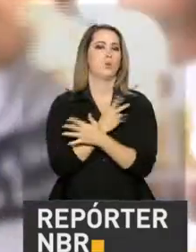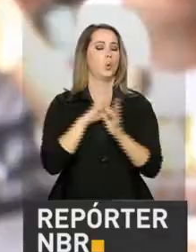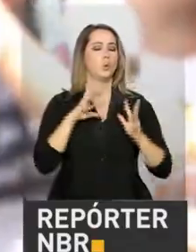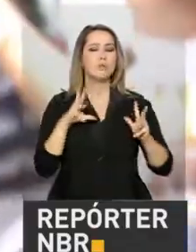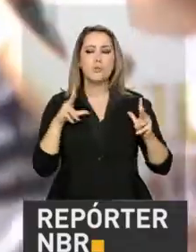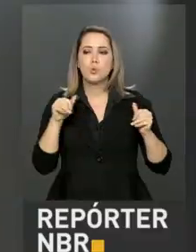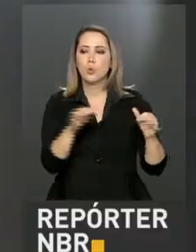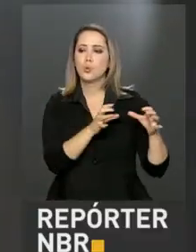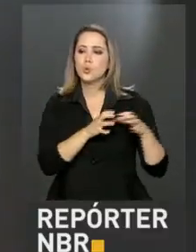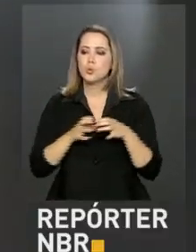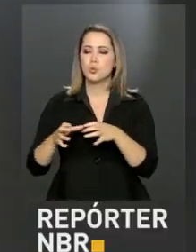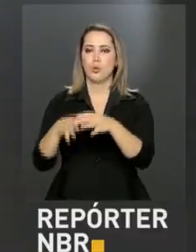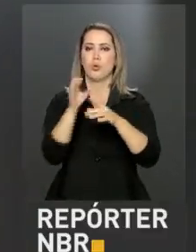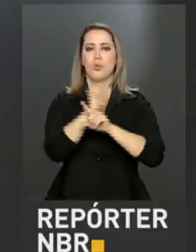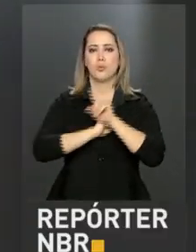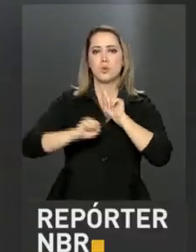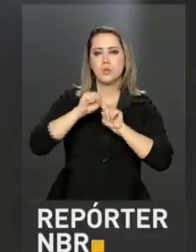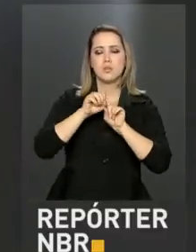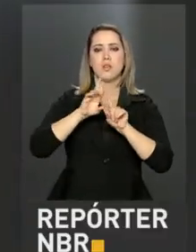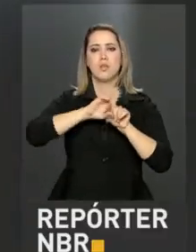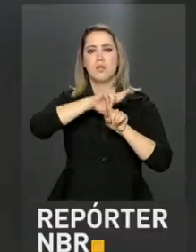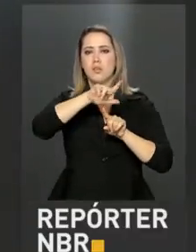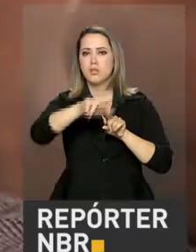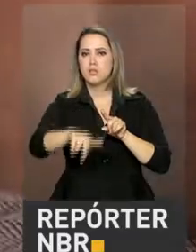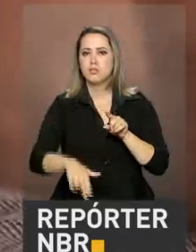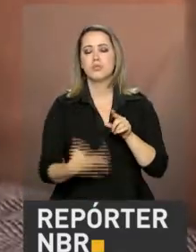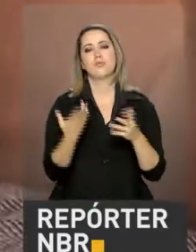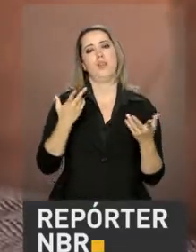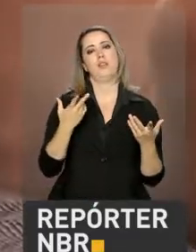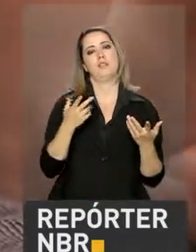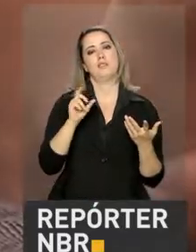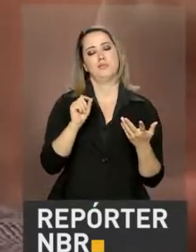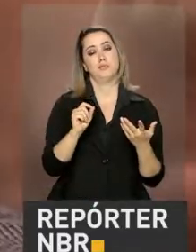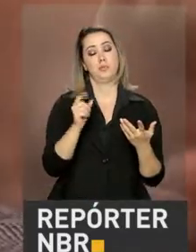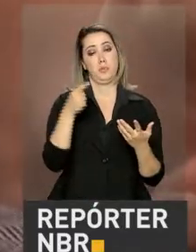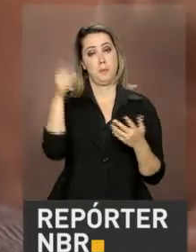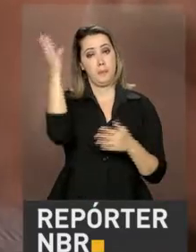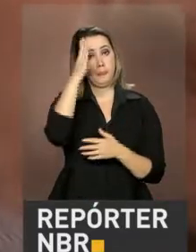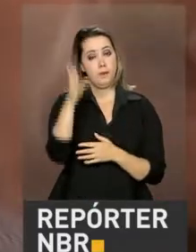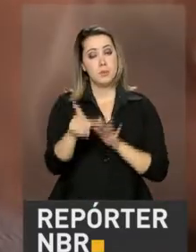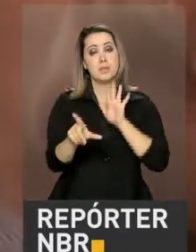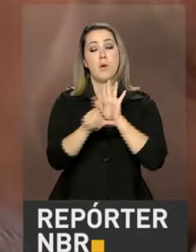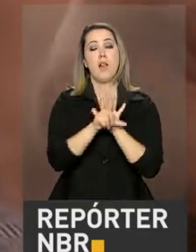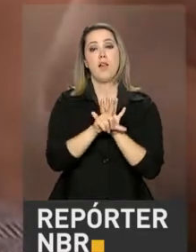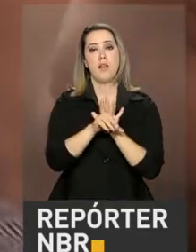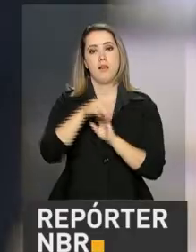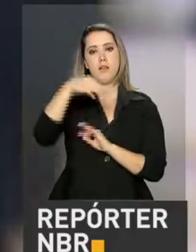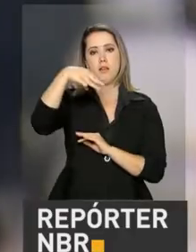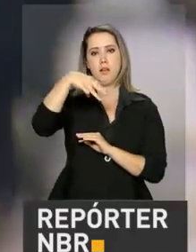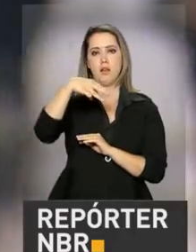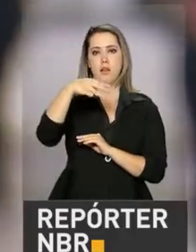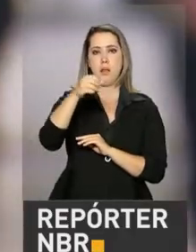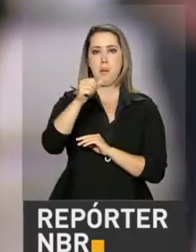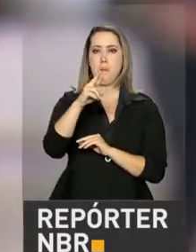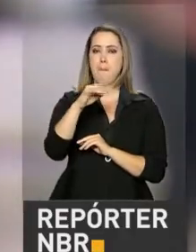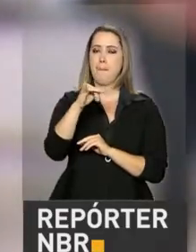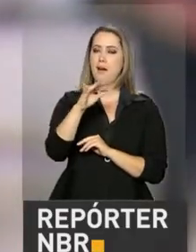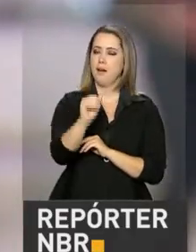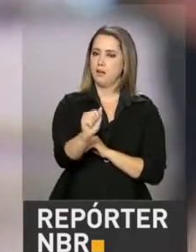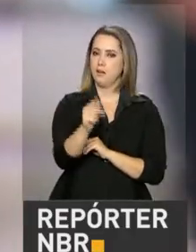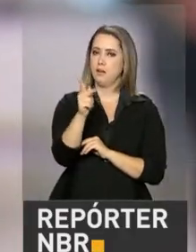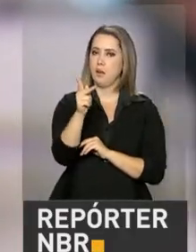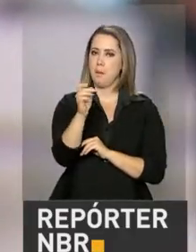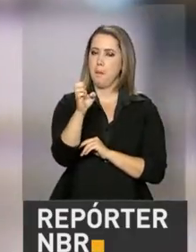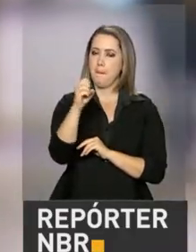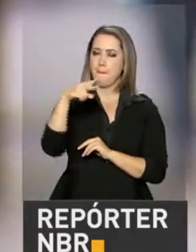todos os grupos sociais e de várias maneiras. No Brasil, a Lei Maria da Penha considera crime contra a mulher